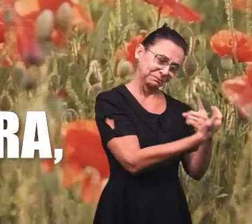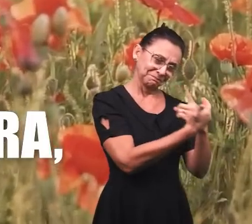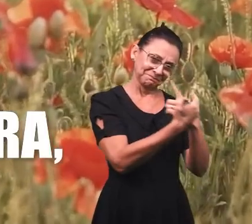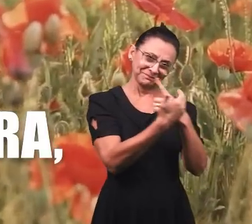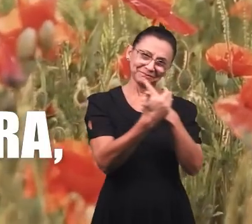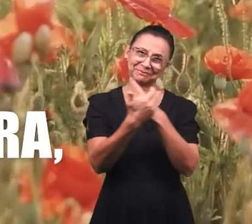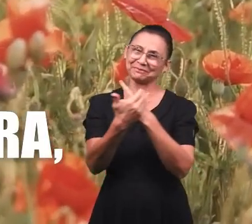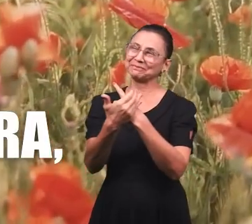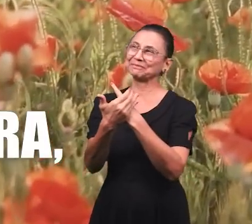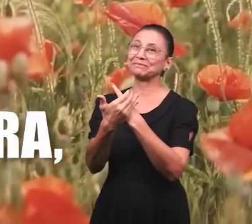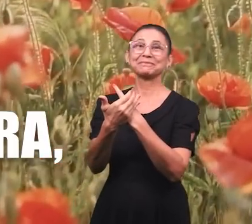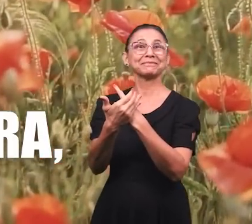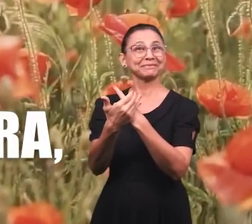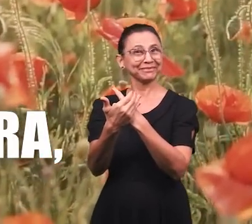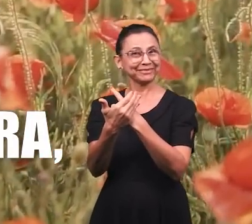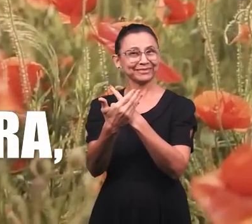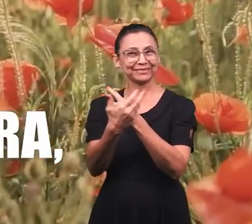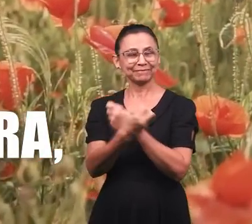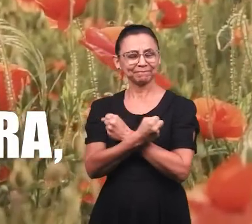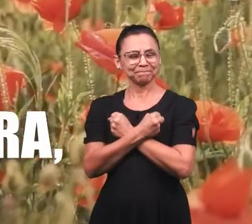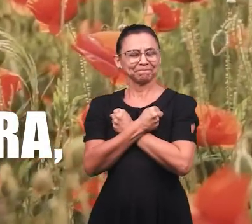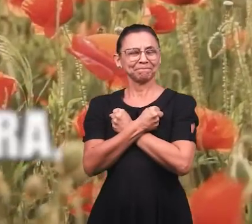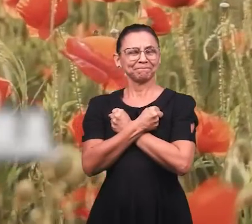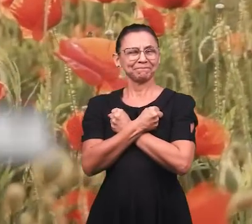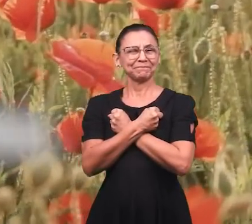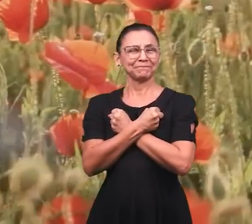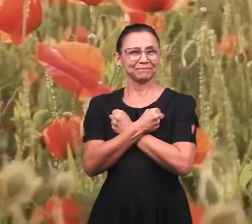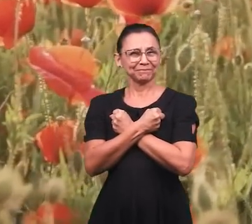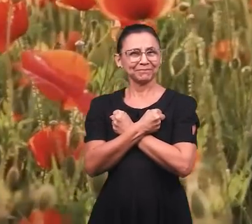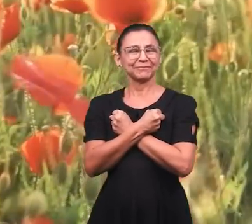braços de ternura,